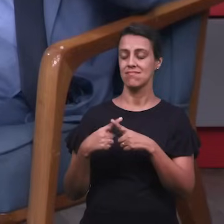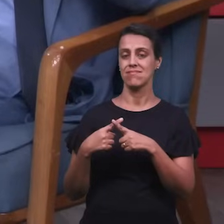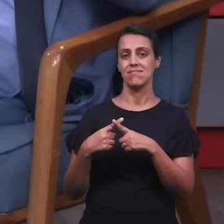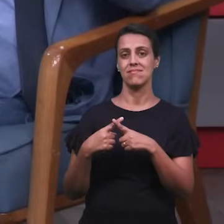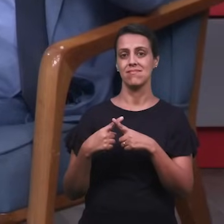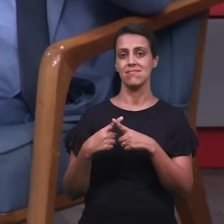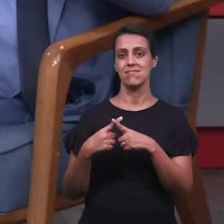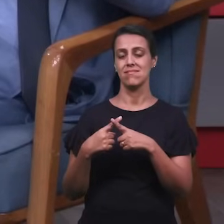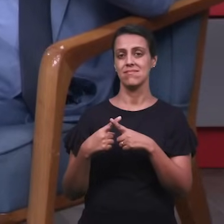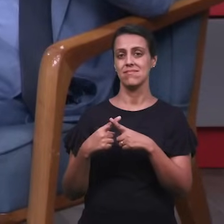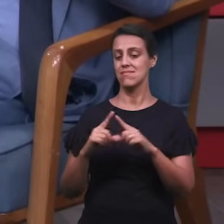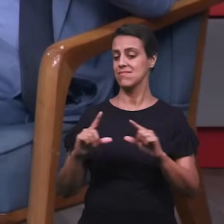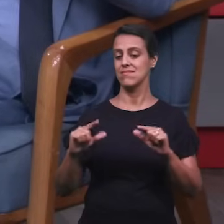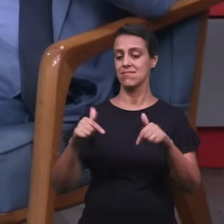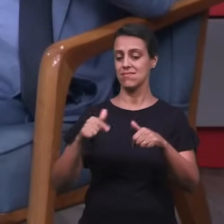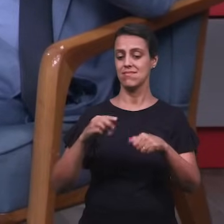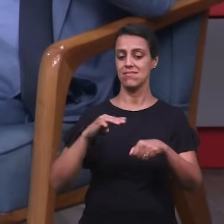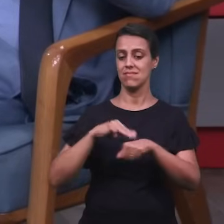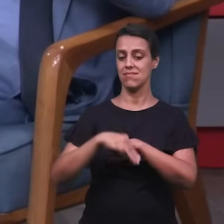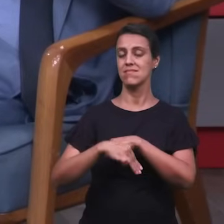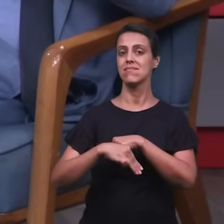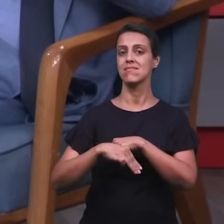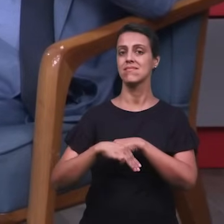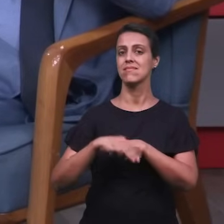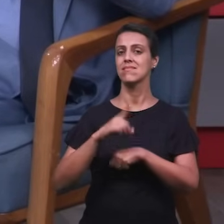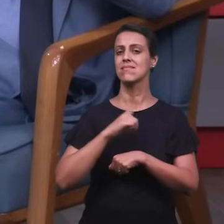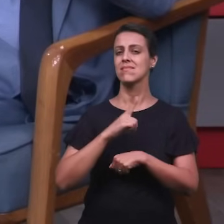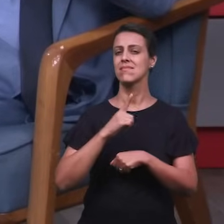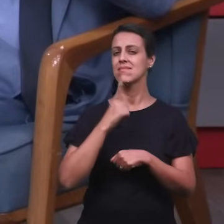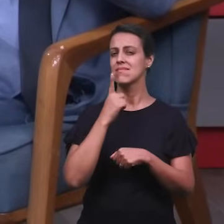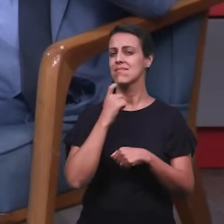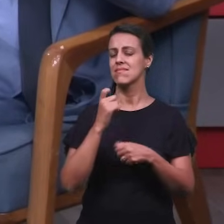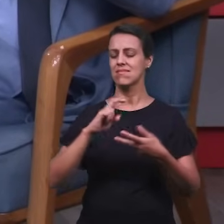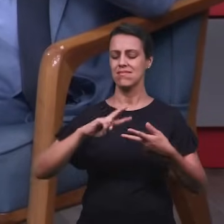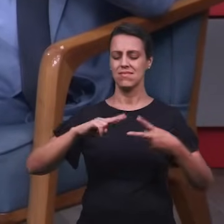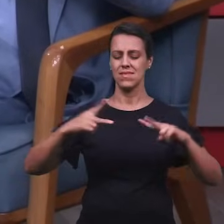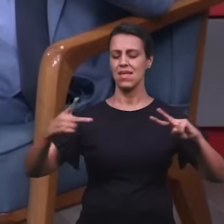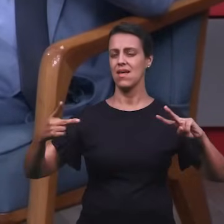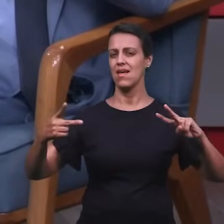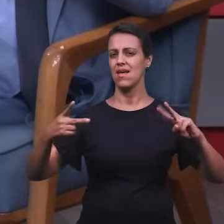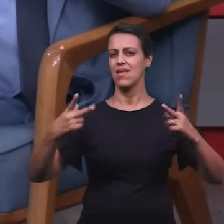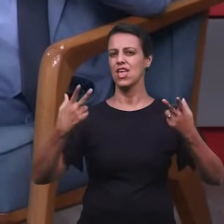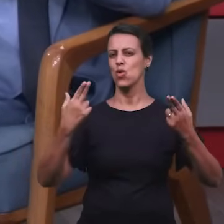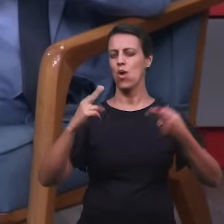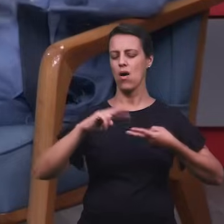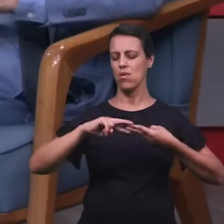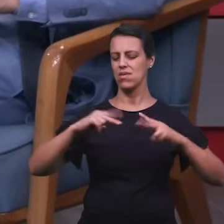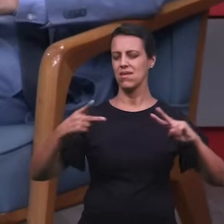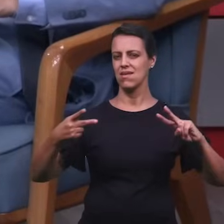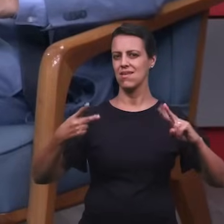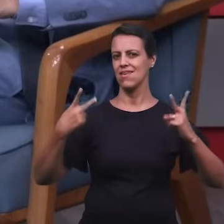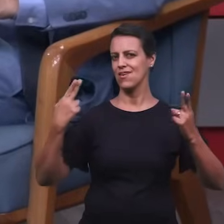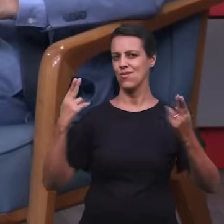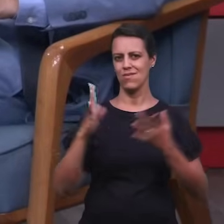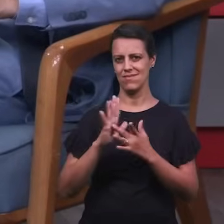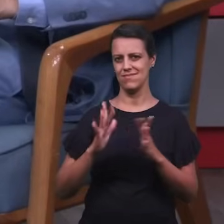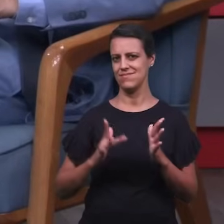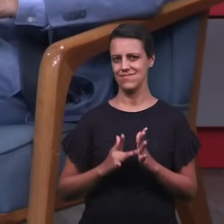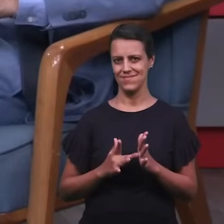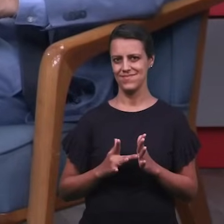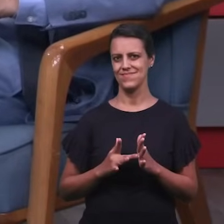do sangue, ele tem o DNA de Jesus.